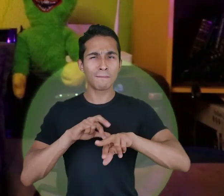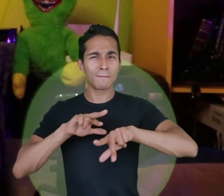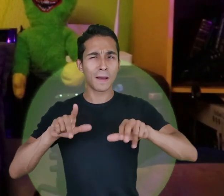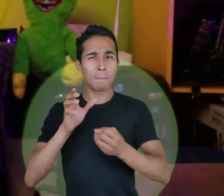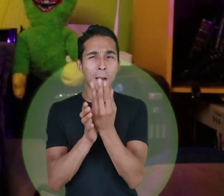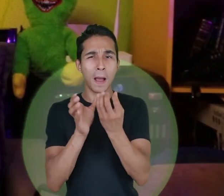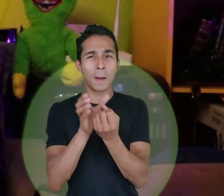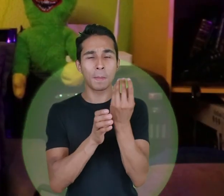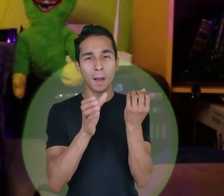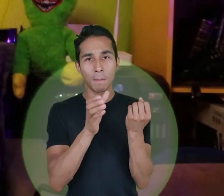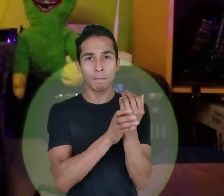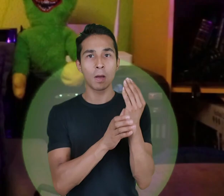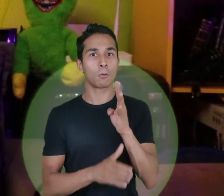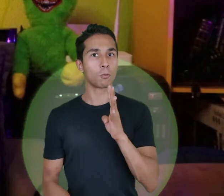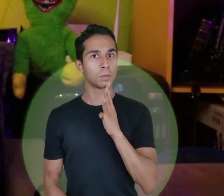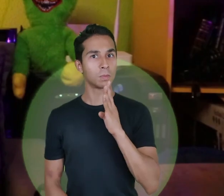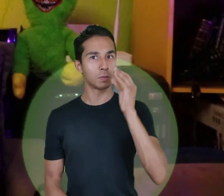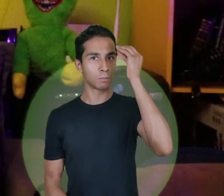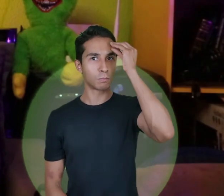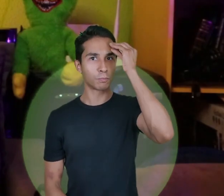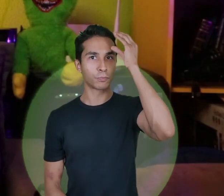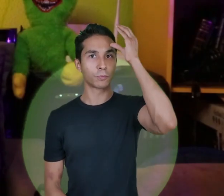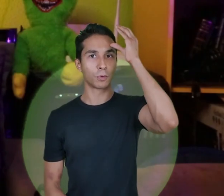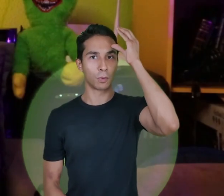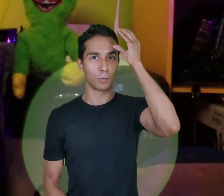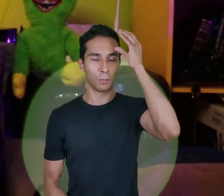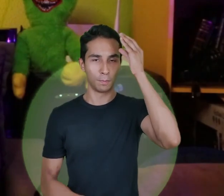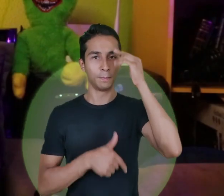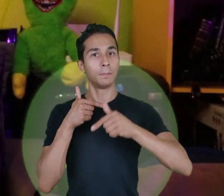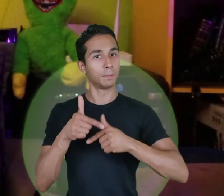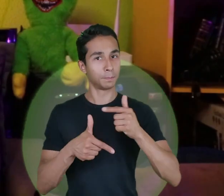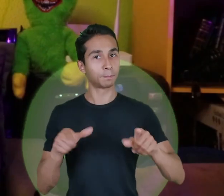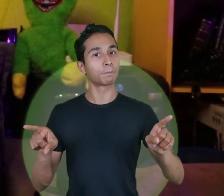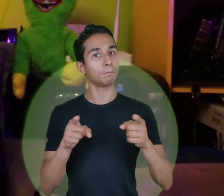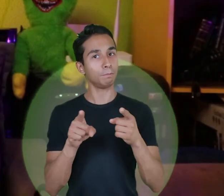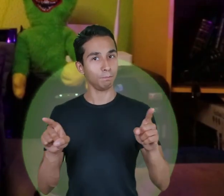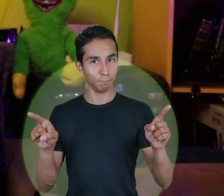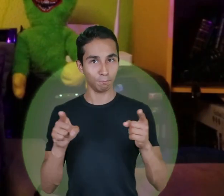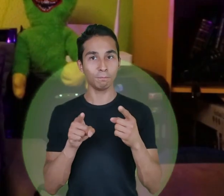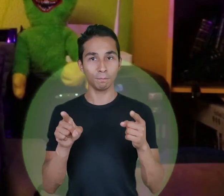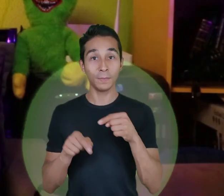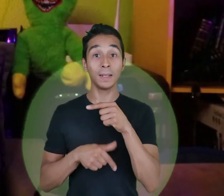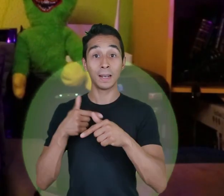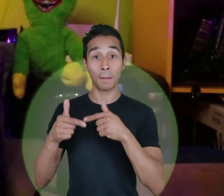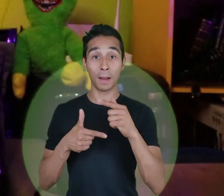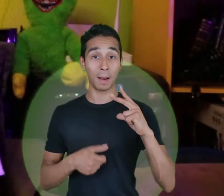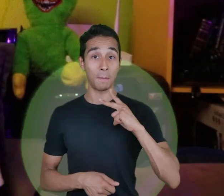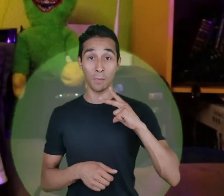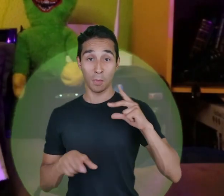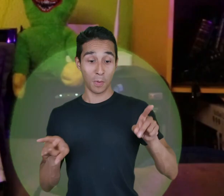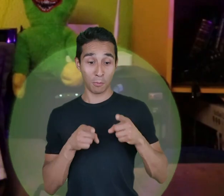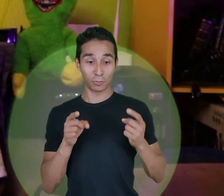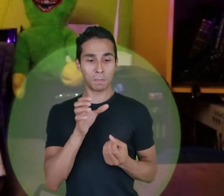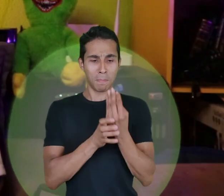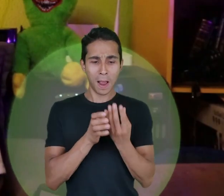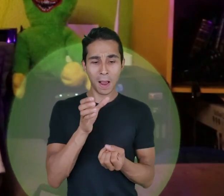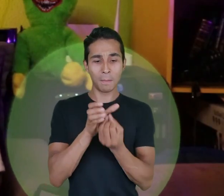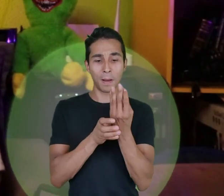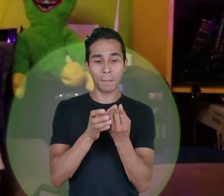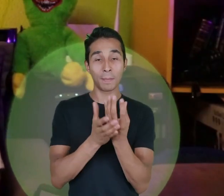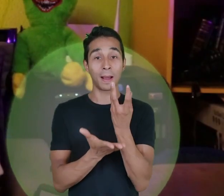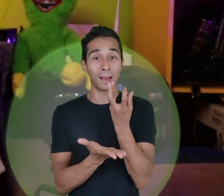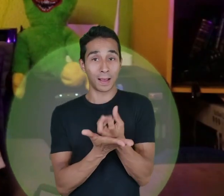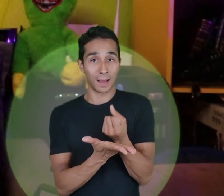tem um conhecimento muito grande sobre produção musical e ele buscou, né, conhecimento, e hoje ele, tipo, não só produz as suas próprias músicas,